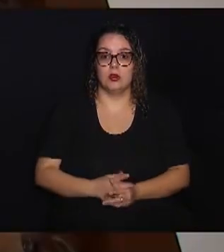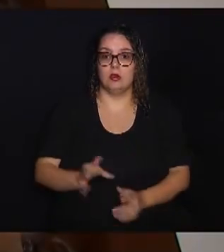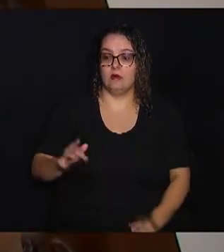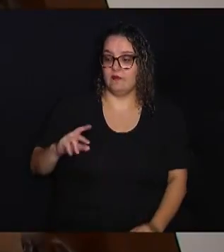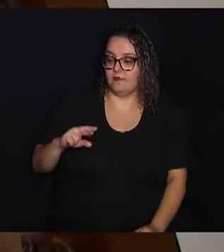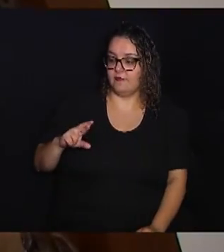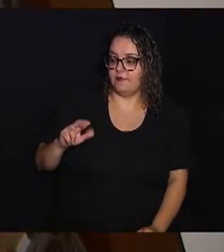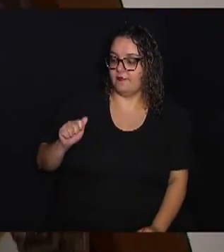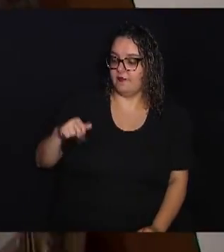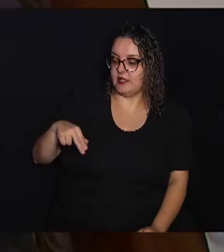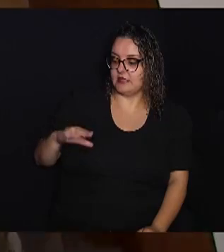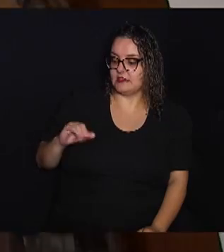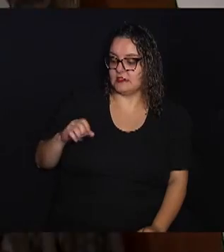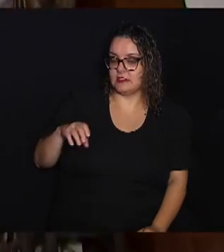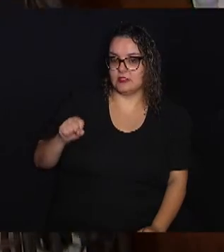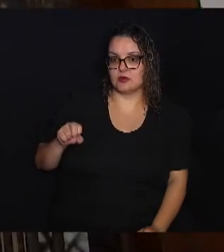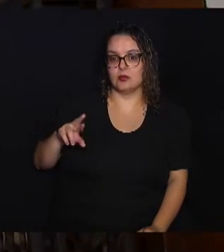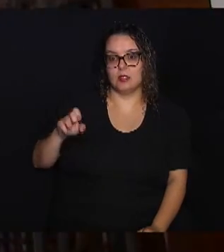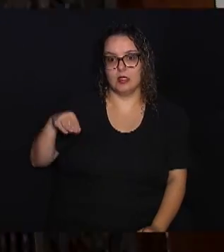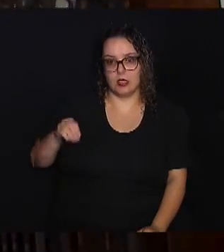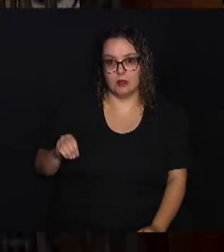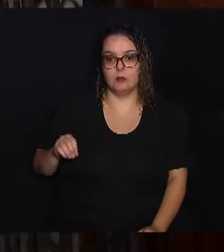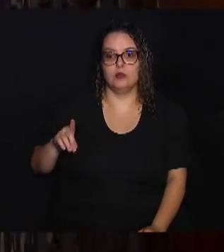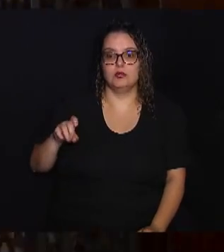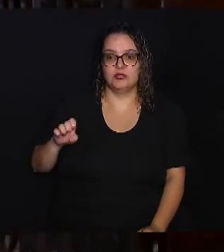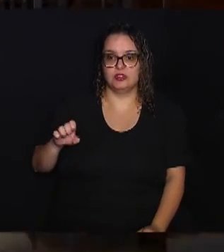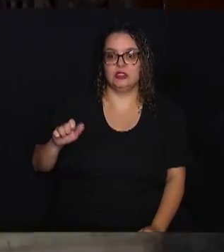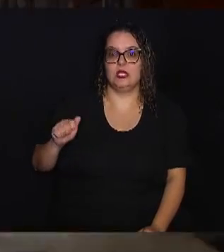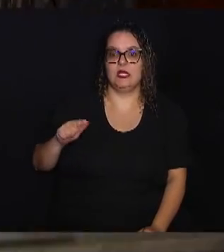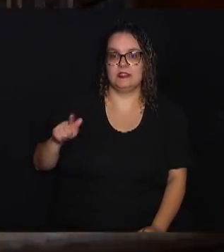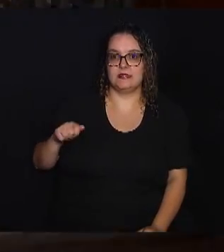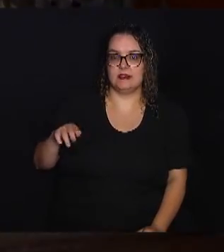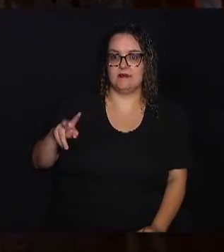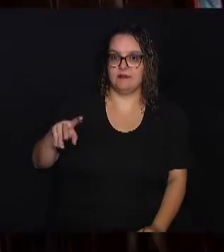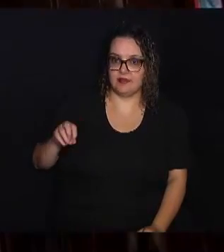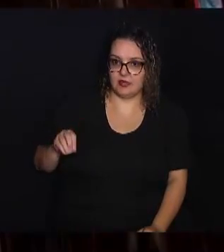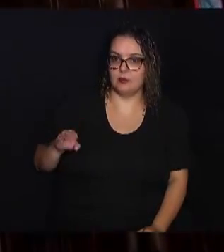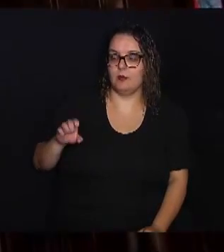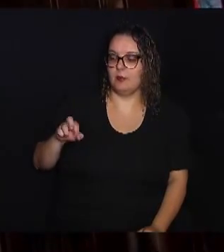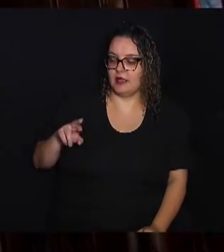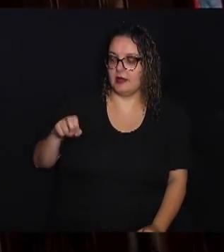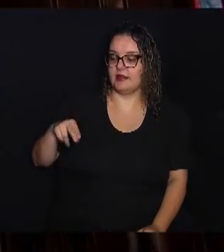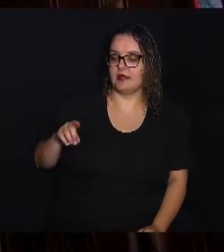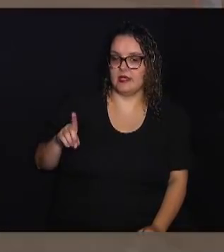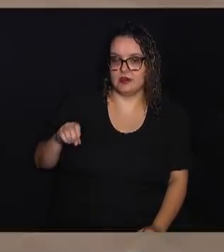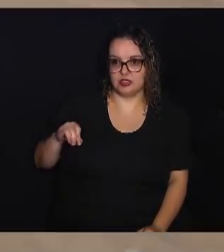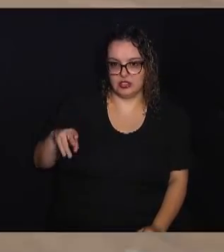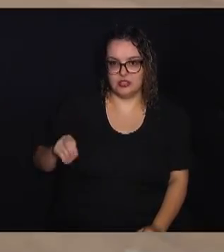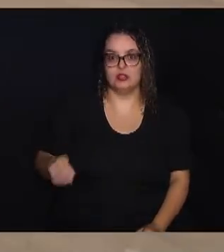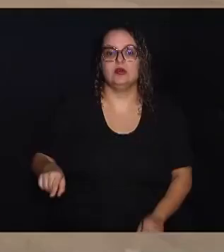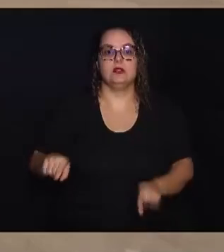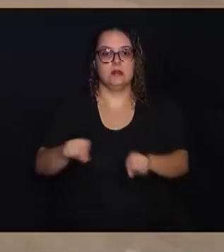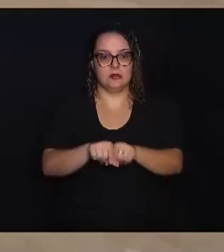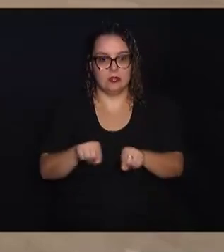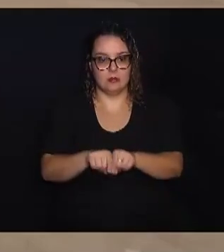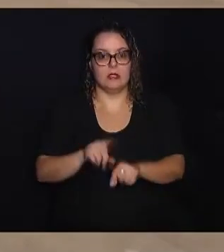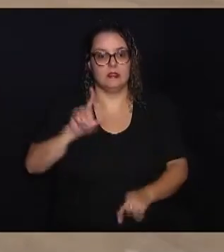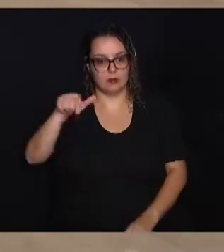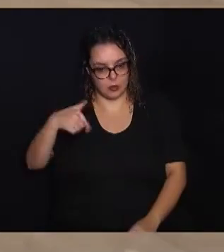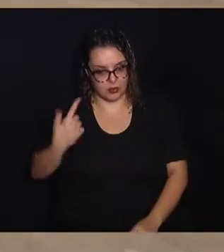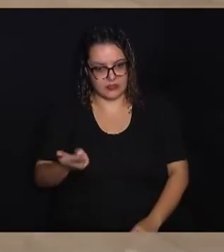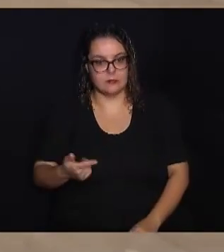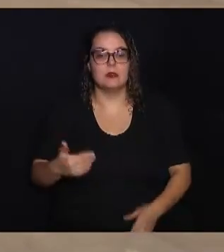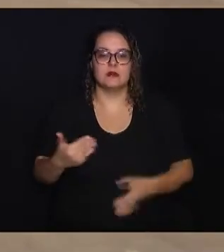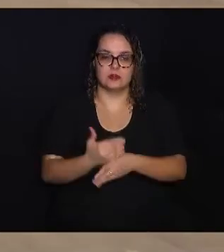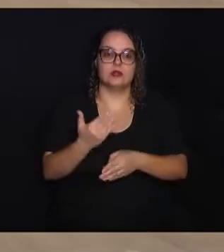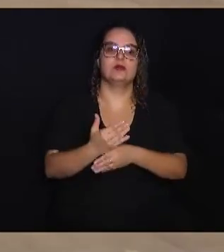de Azevedo, Bernardino de Sena, mas foi construído sim pelas mãos dos escravizados. Então